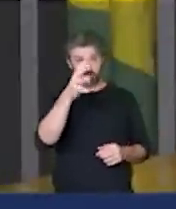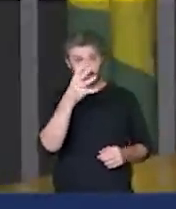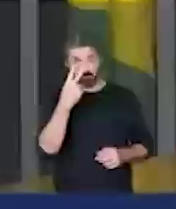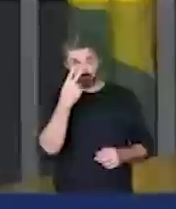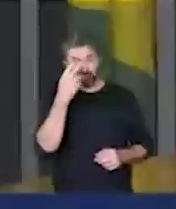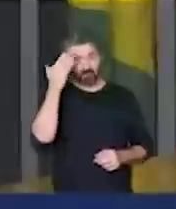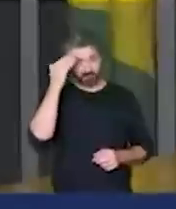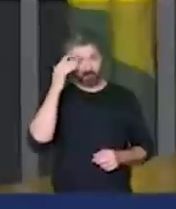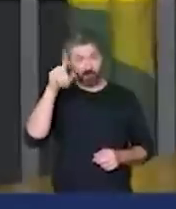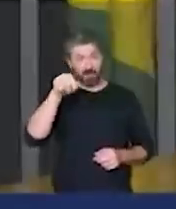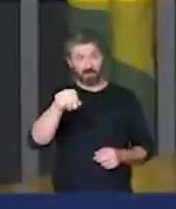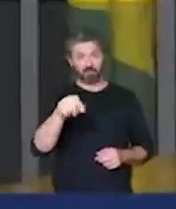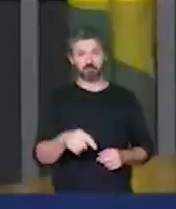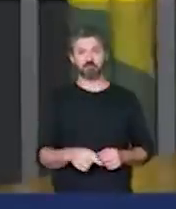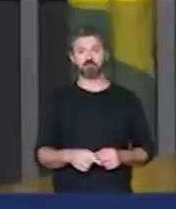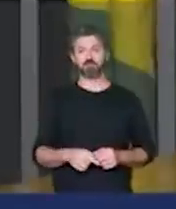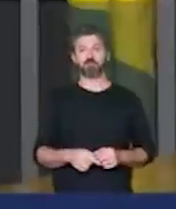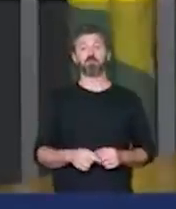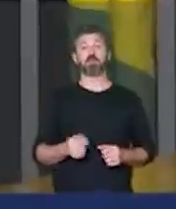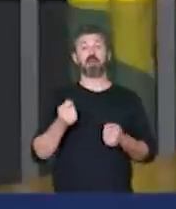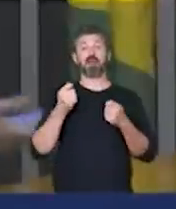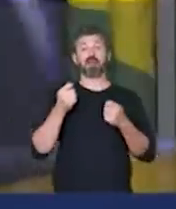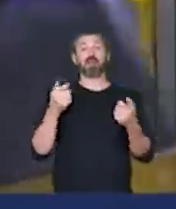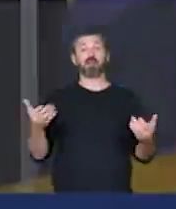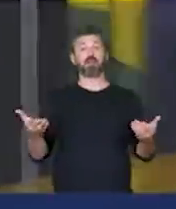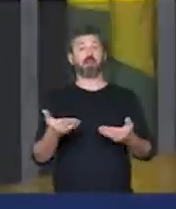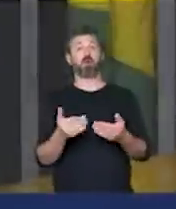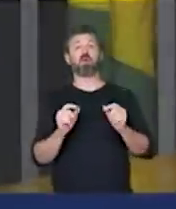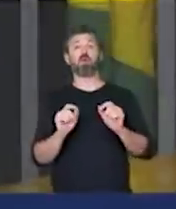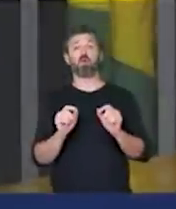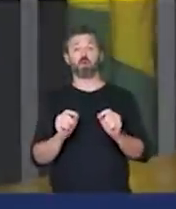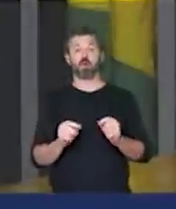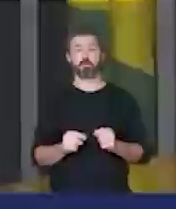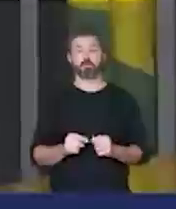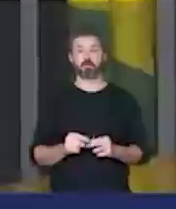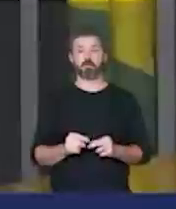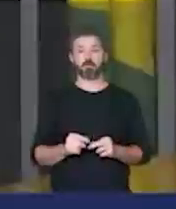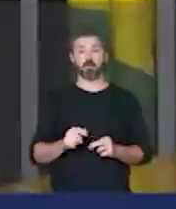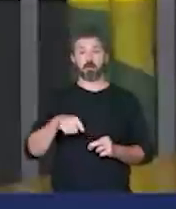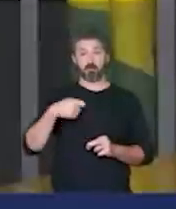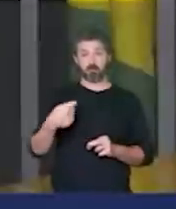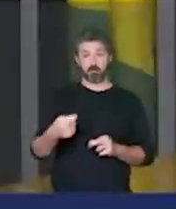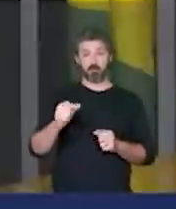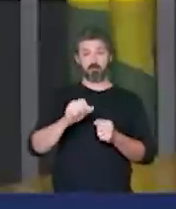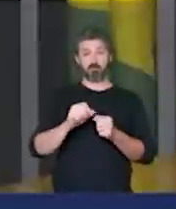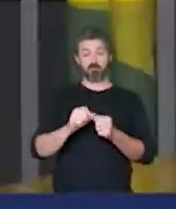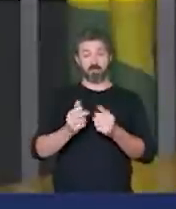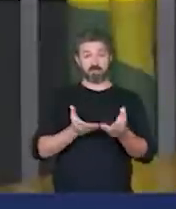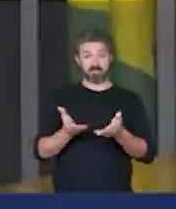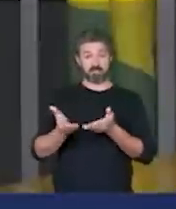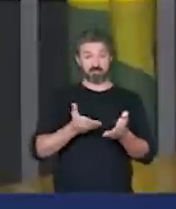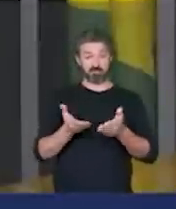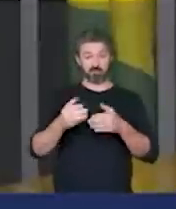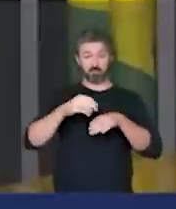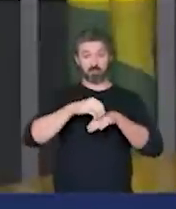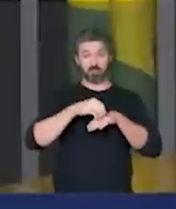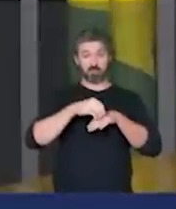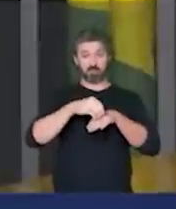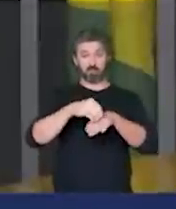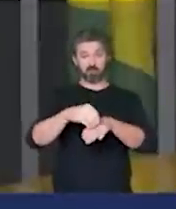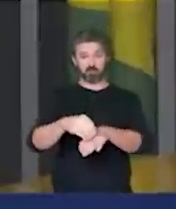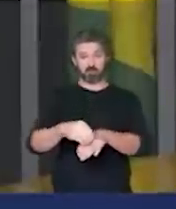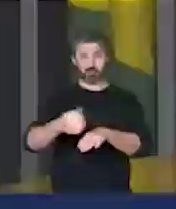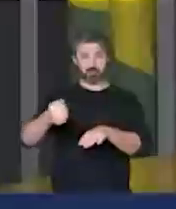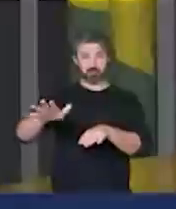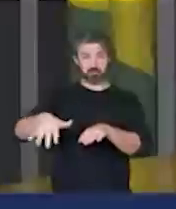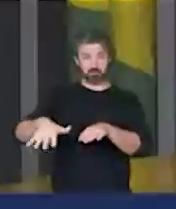entendendo. O que se tenta fazer é que quem presta um serviço de transporte coletivo mais barato e